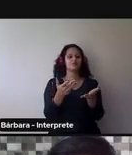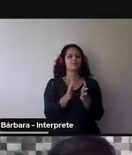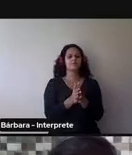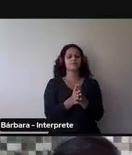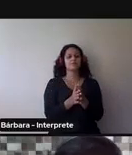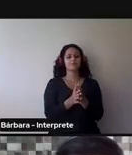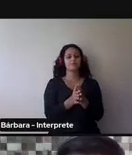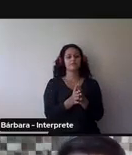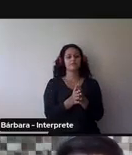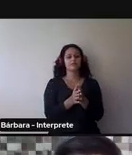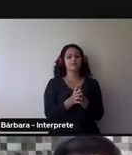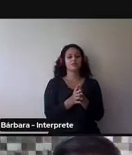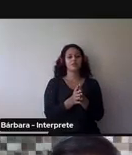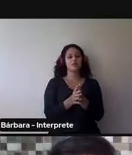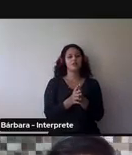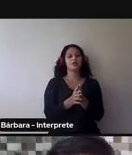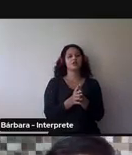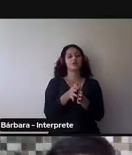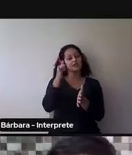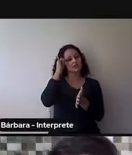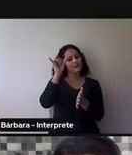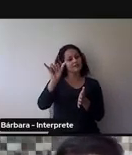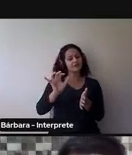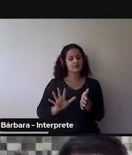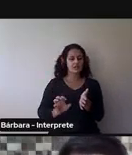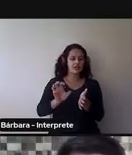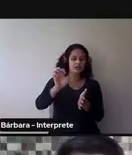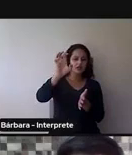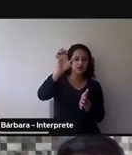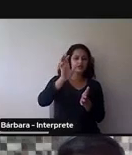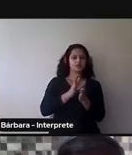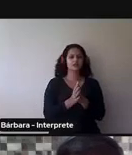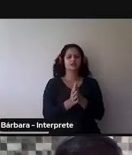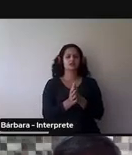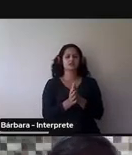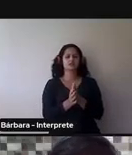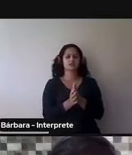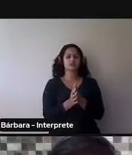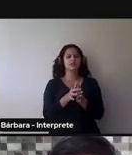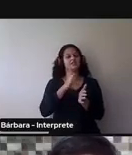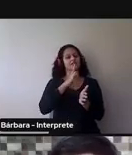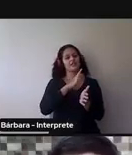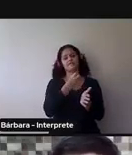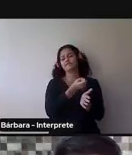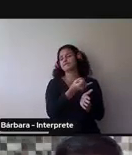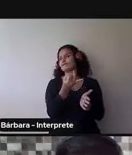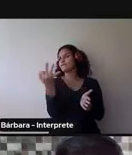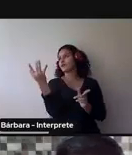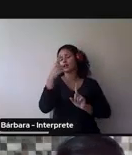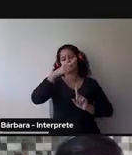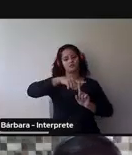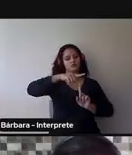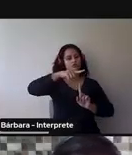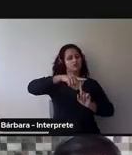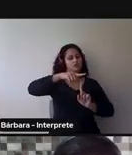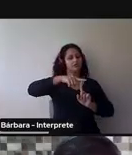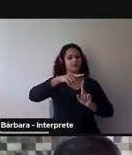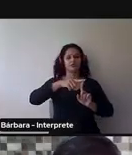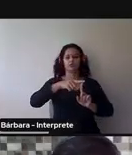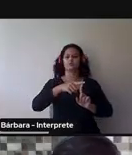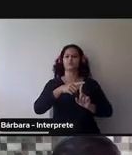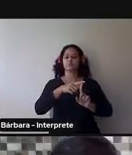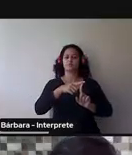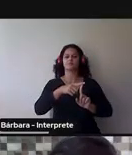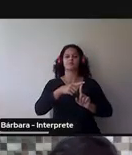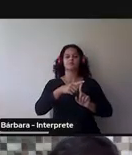antiproliferativos, anticâncer, antioxidante. Então, a gente pode ver uma variedade de benefícios que esses fungos